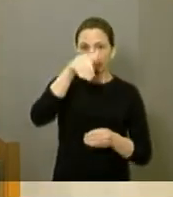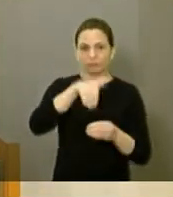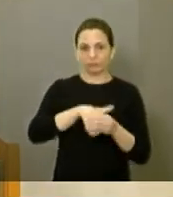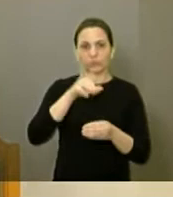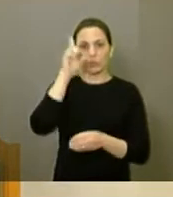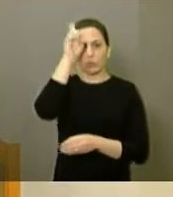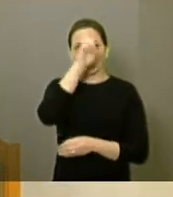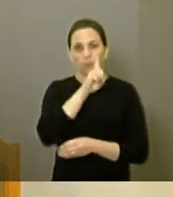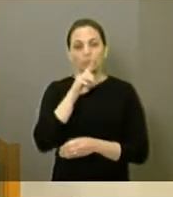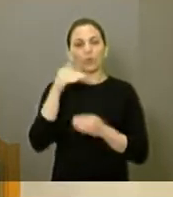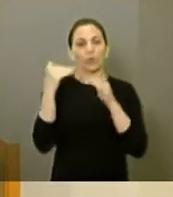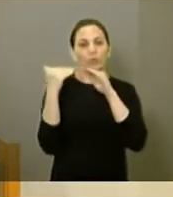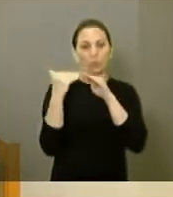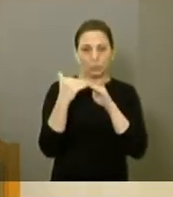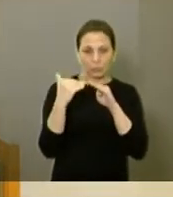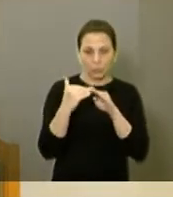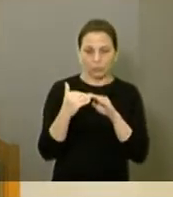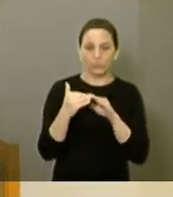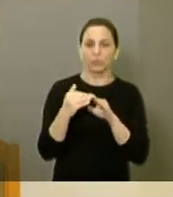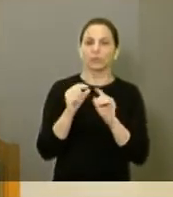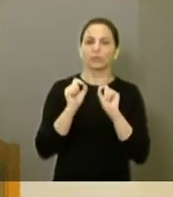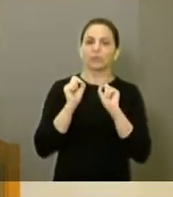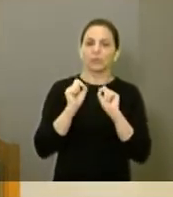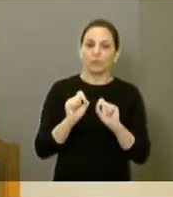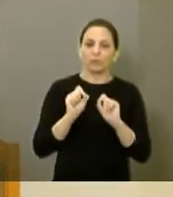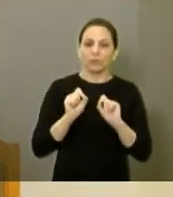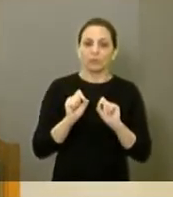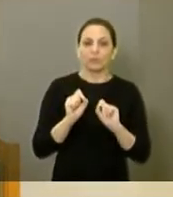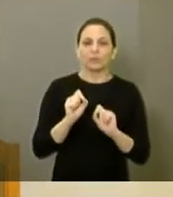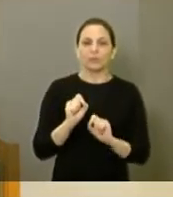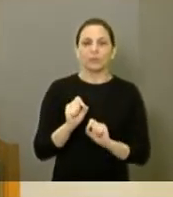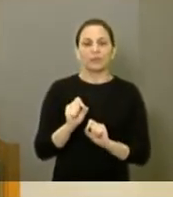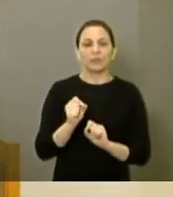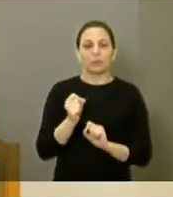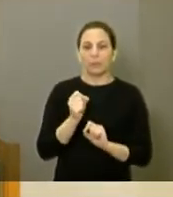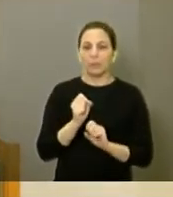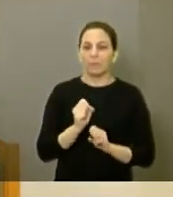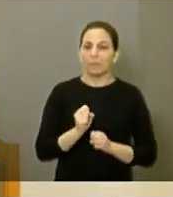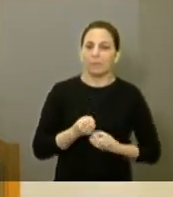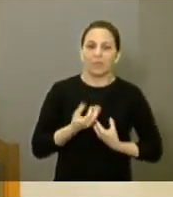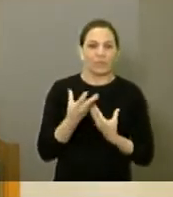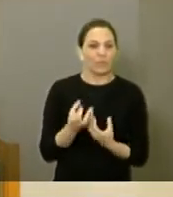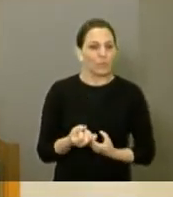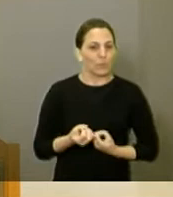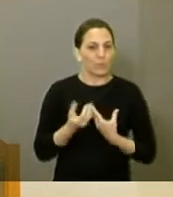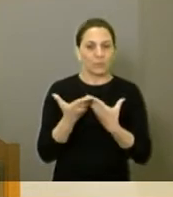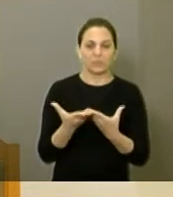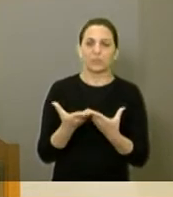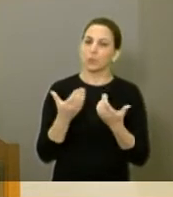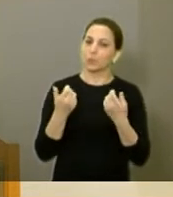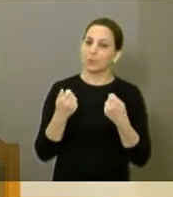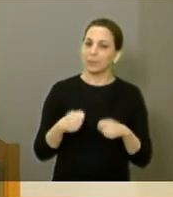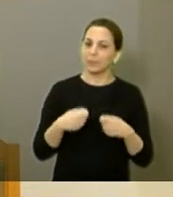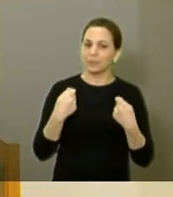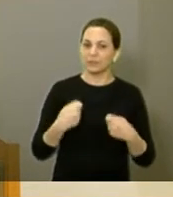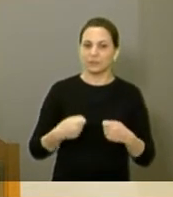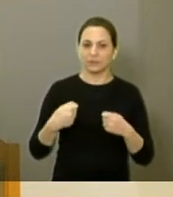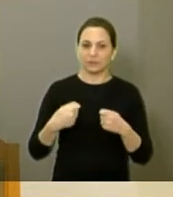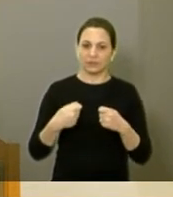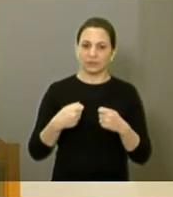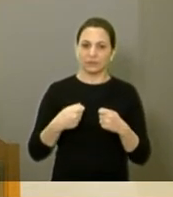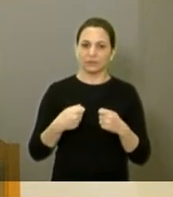domingo concordo eu acho que passa um recado passa eu acho que a gente precisa fazer umas